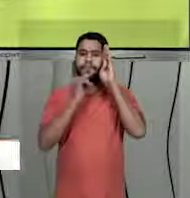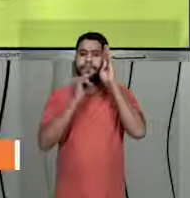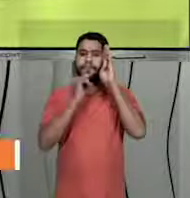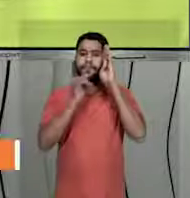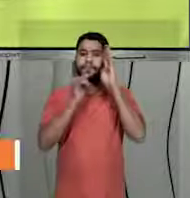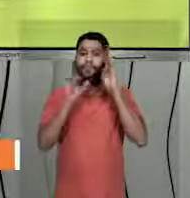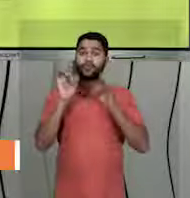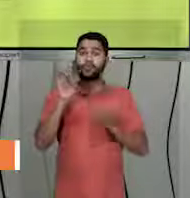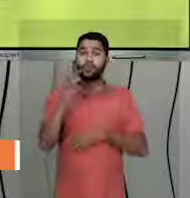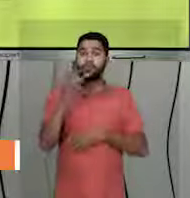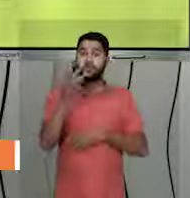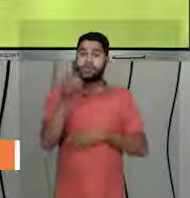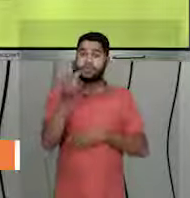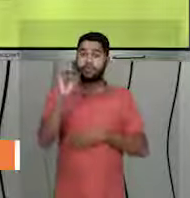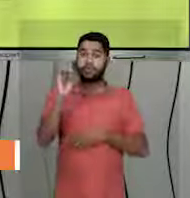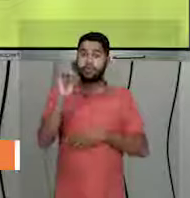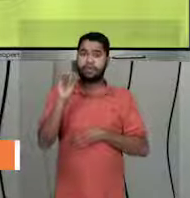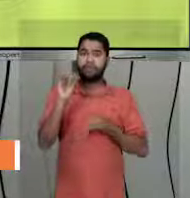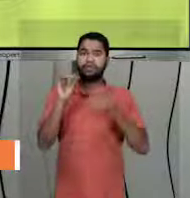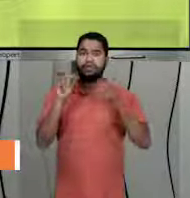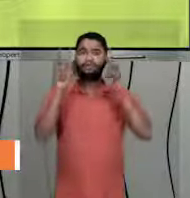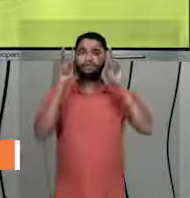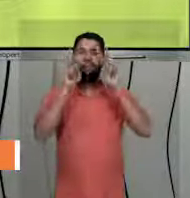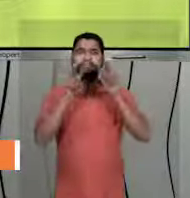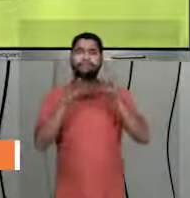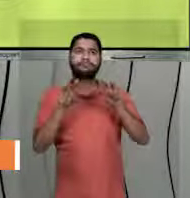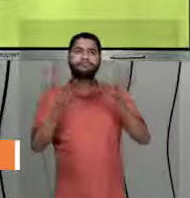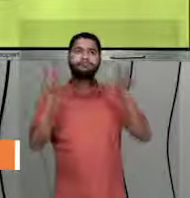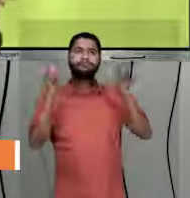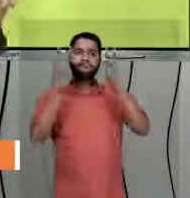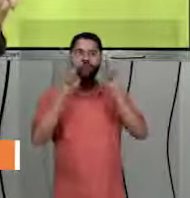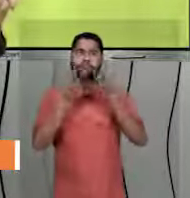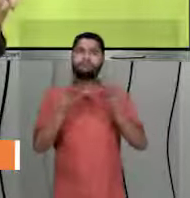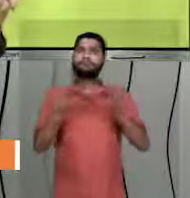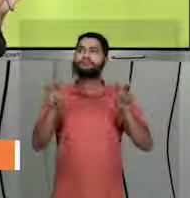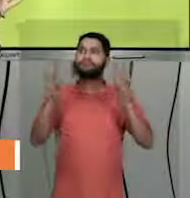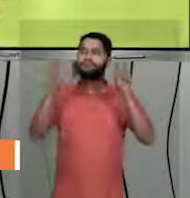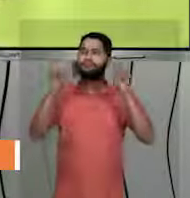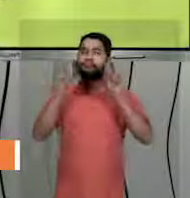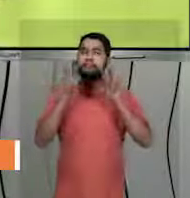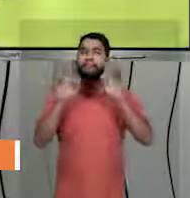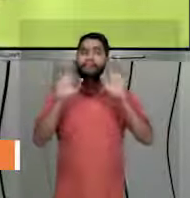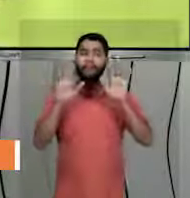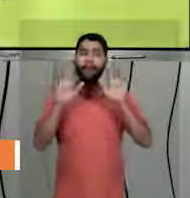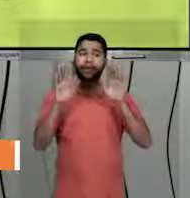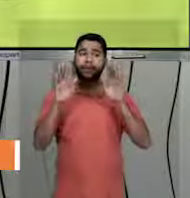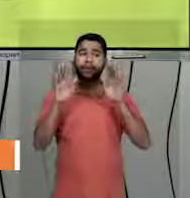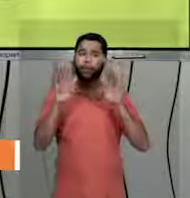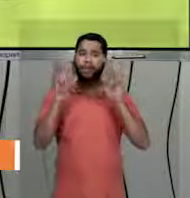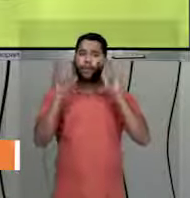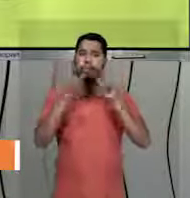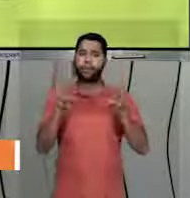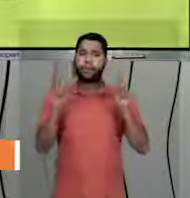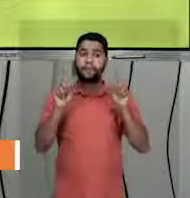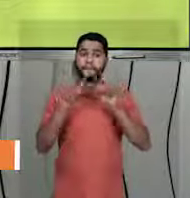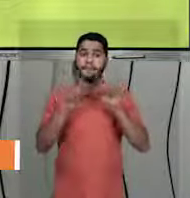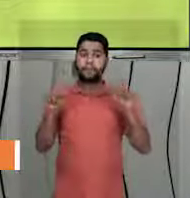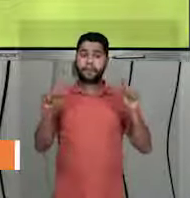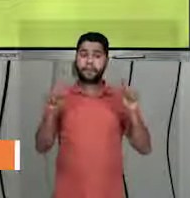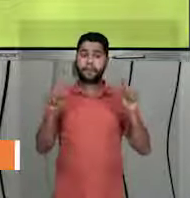enxergam 360, né? No raio de 360, elas enxergam tudo. Na visão humana, não, mas pelo